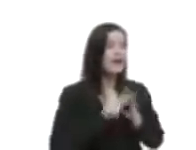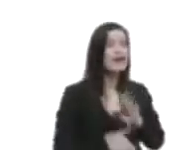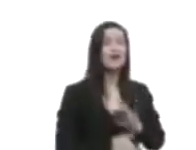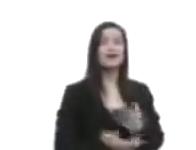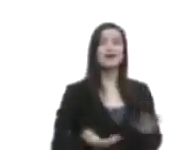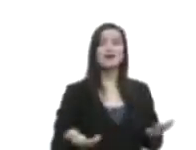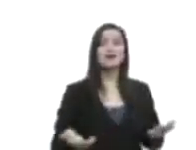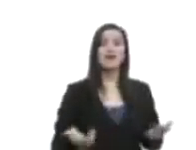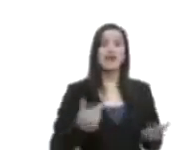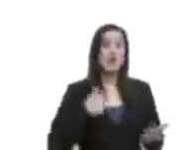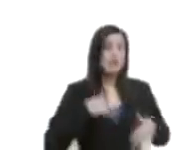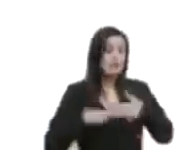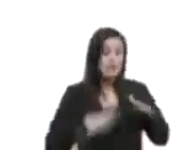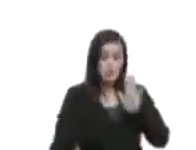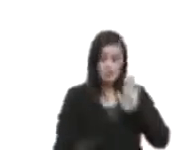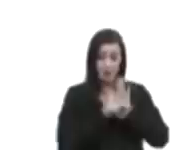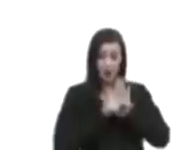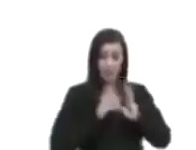pudesse fazer ser aceito.